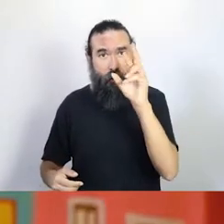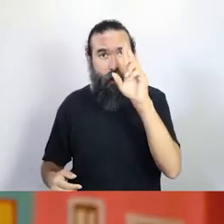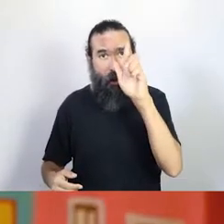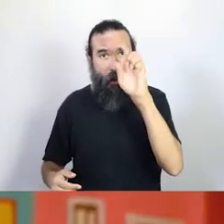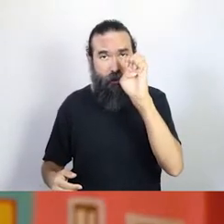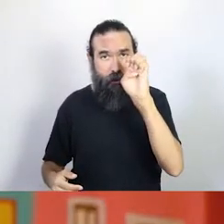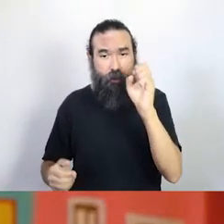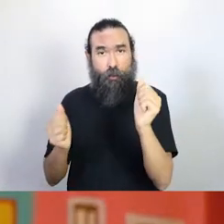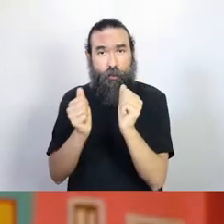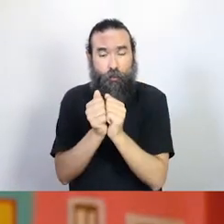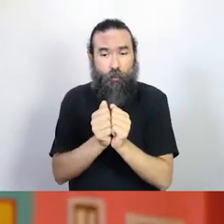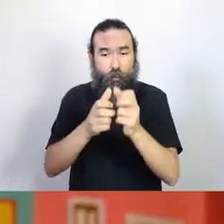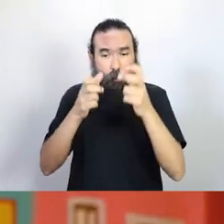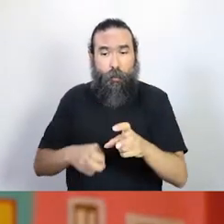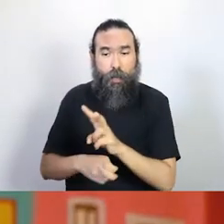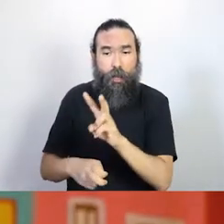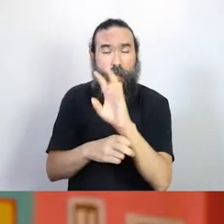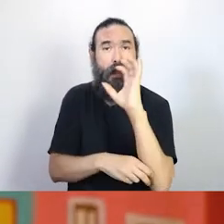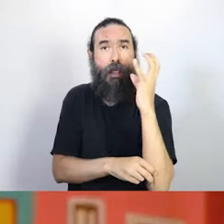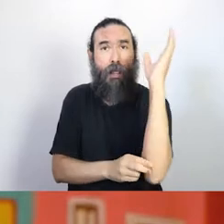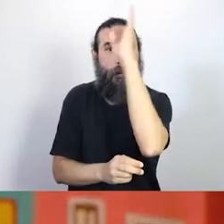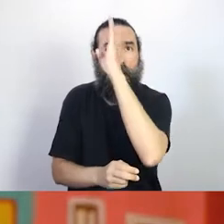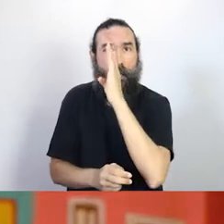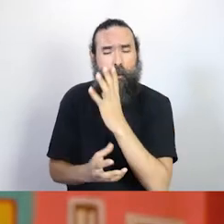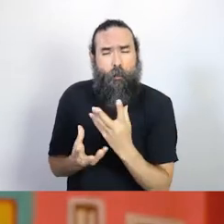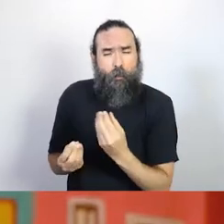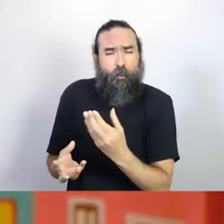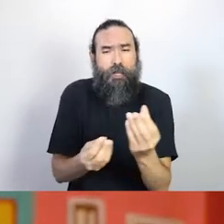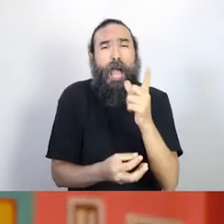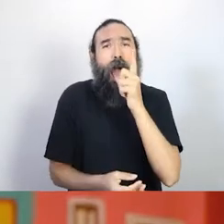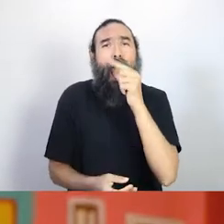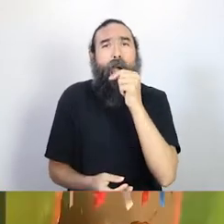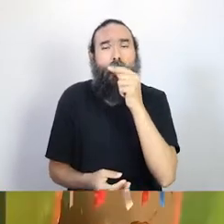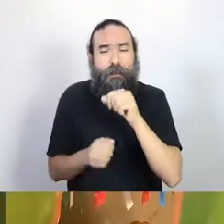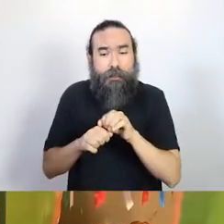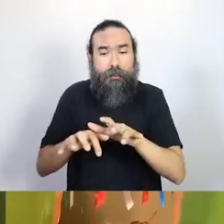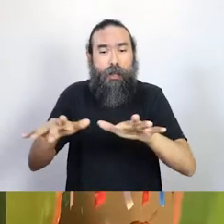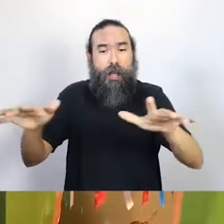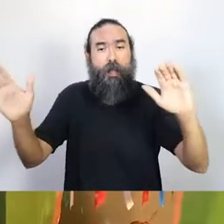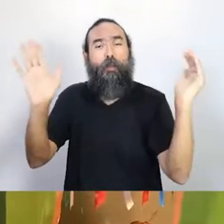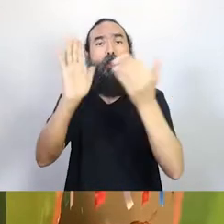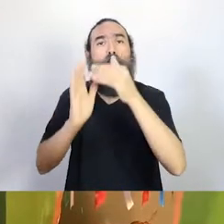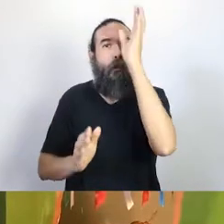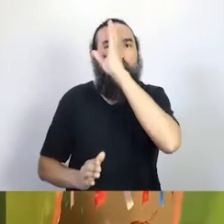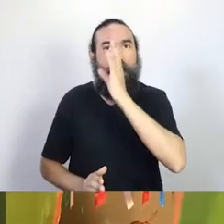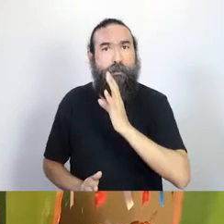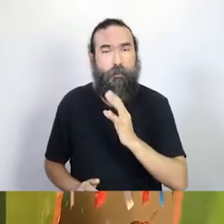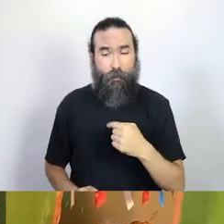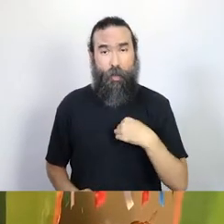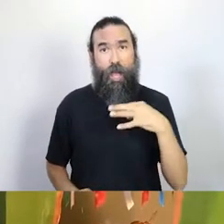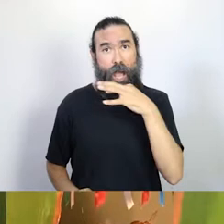Veadeiros, riquíssimo lugar de água que transborda para o Brasil inteiro. Eu acho que a gente vai conseguir, de